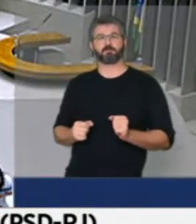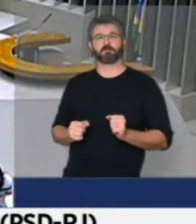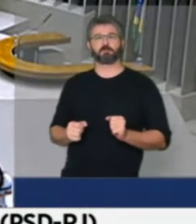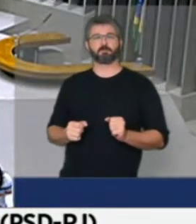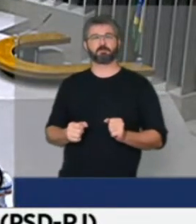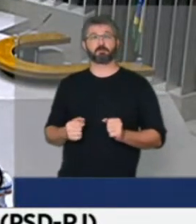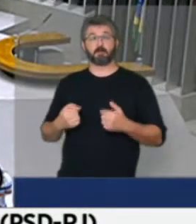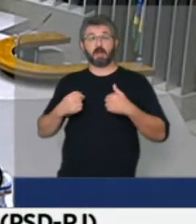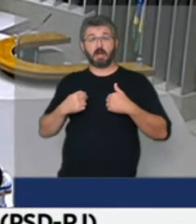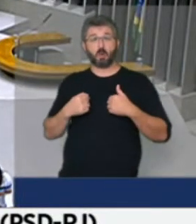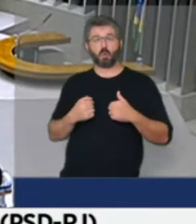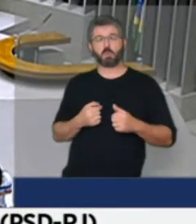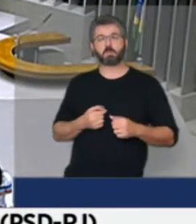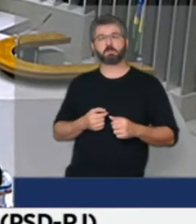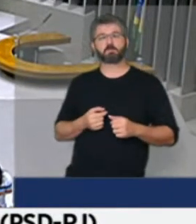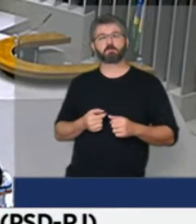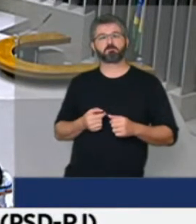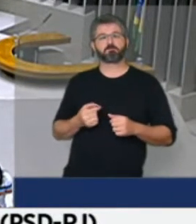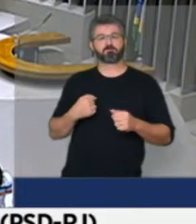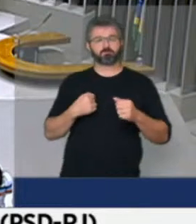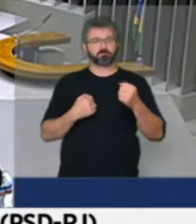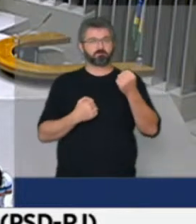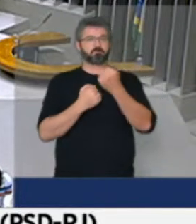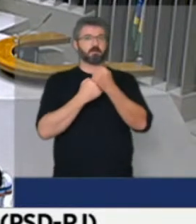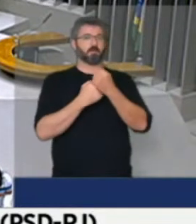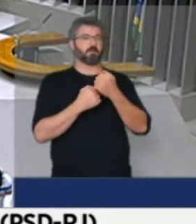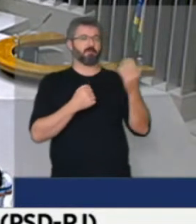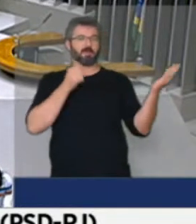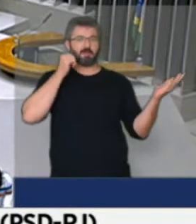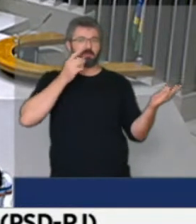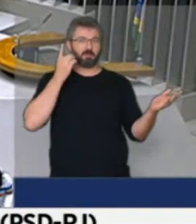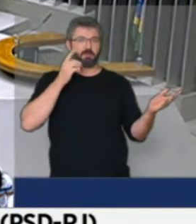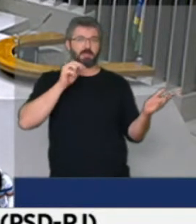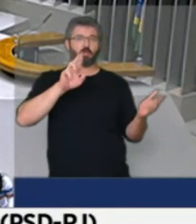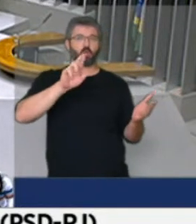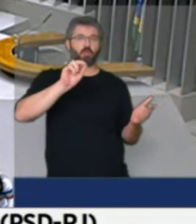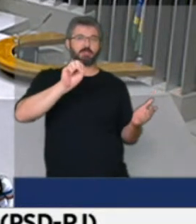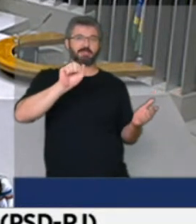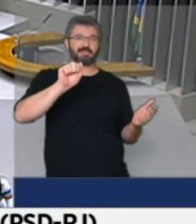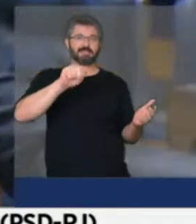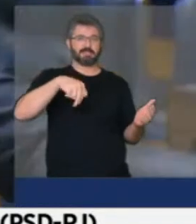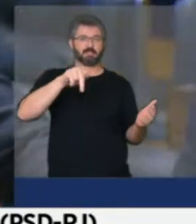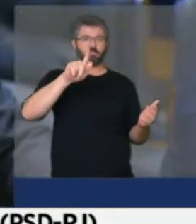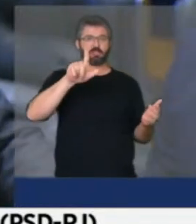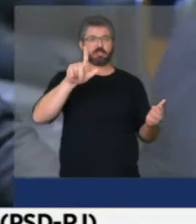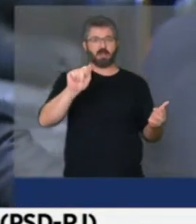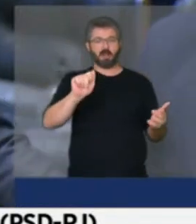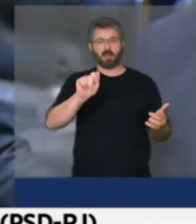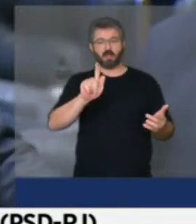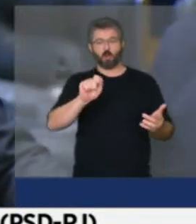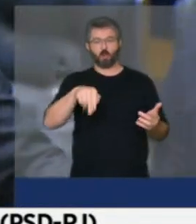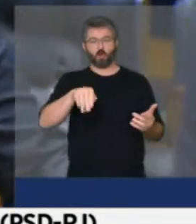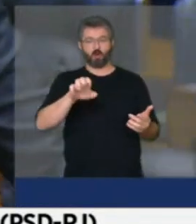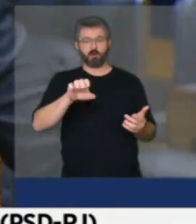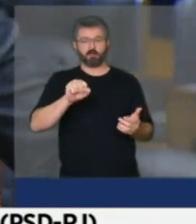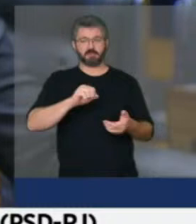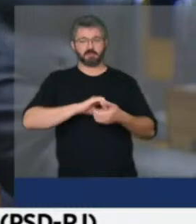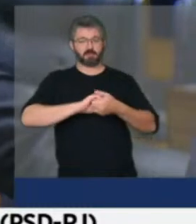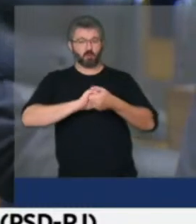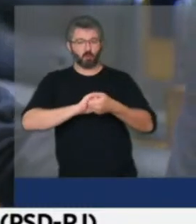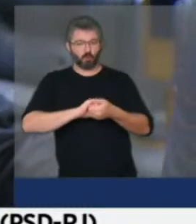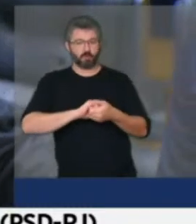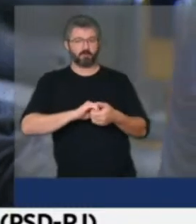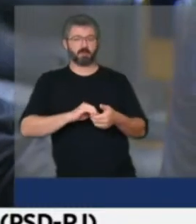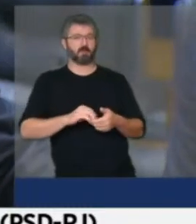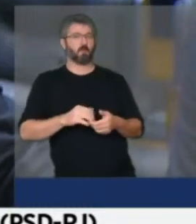eu queria me somar com a nossa querida deputada Rosângela Gomes e saudar um